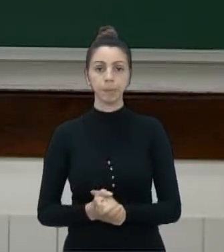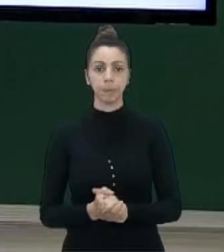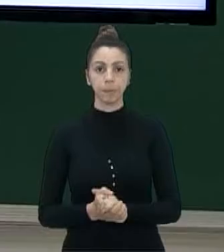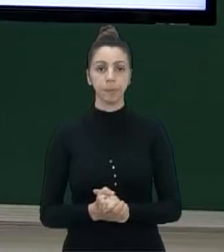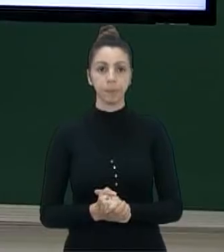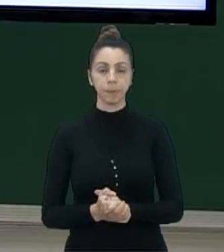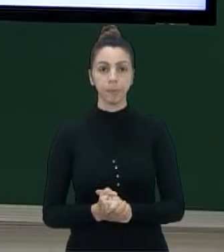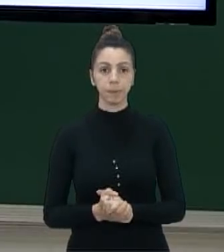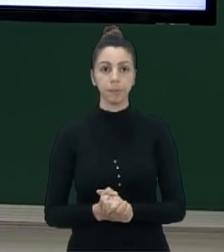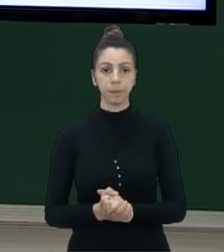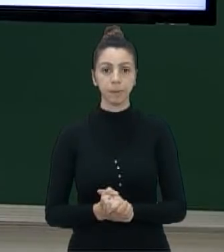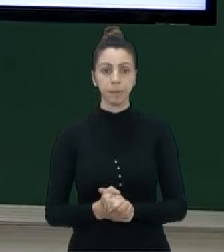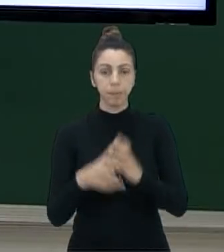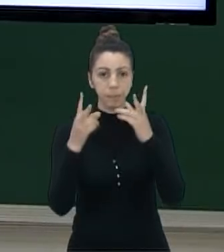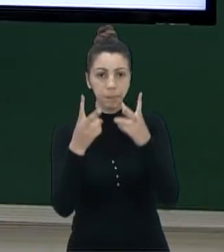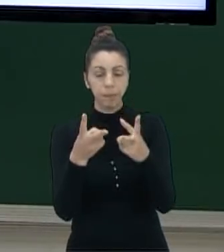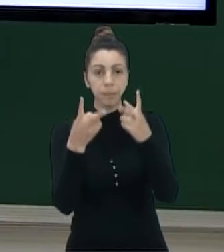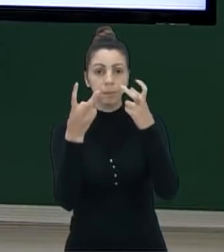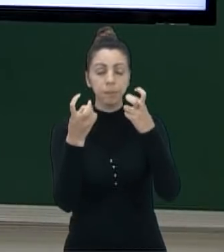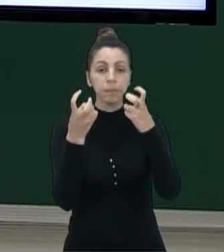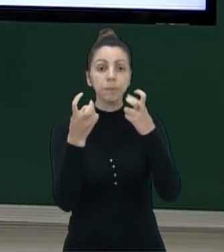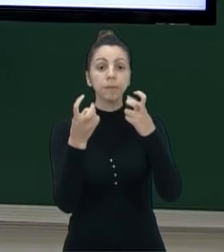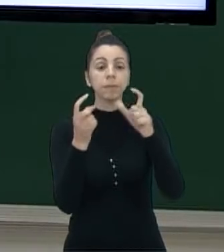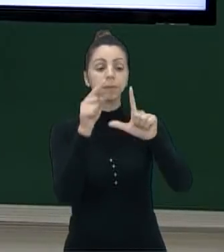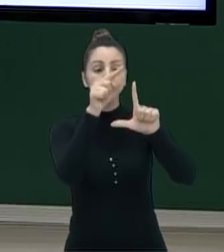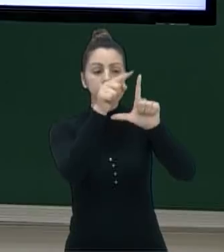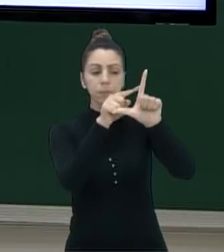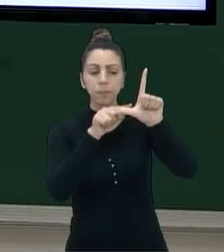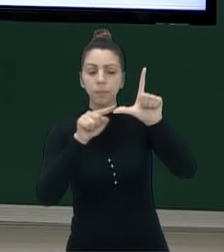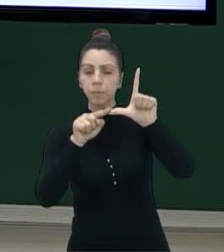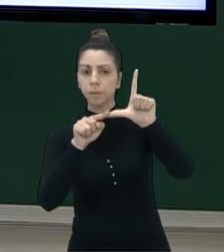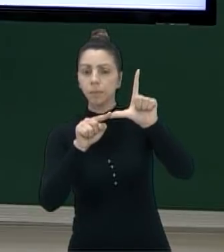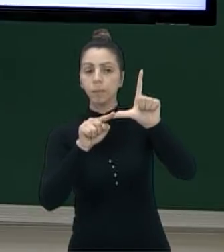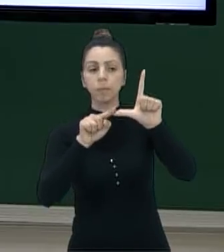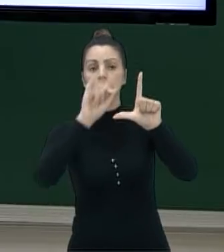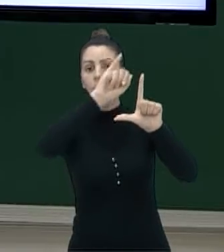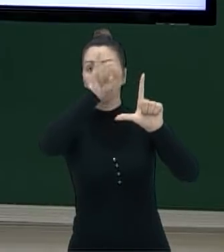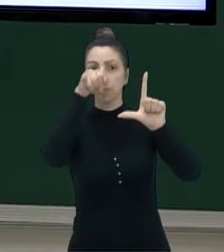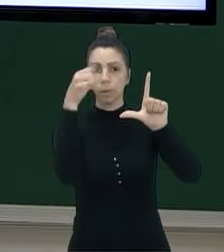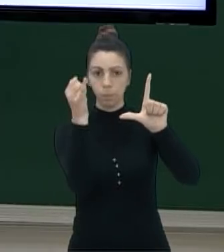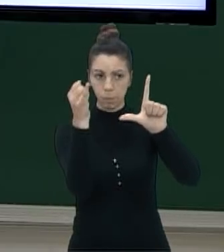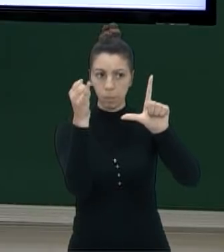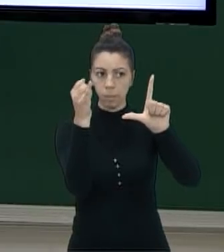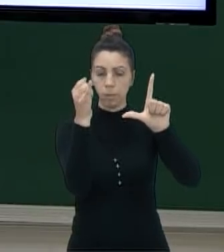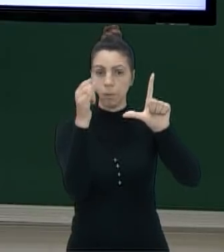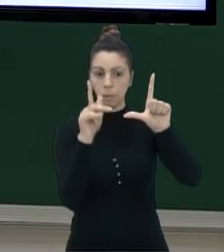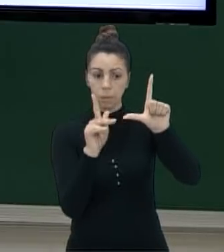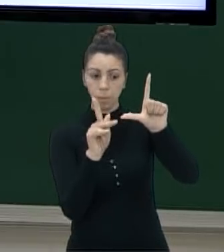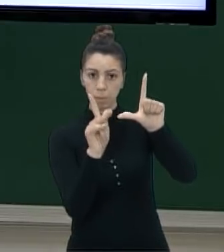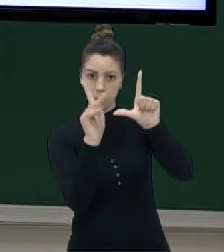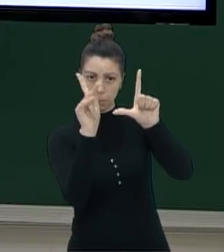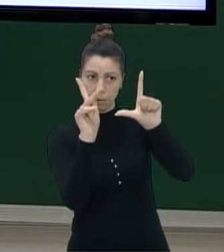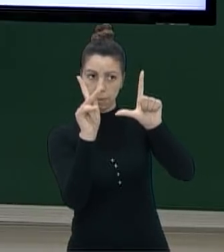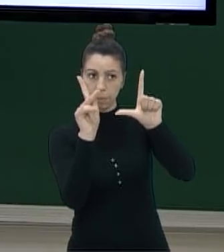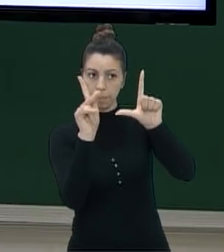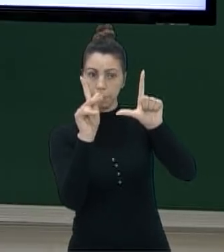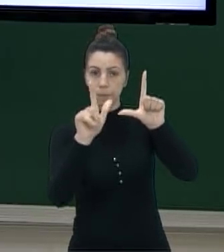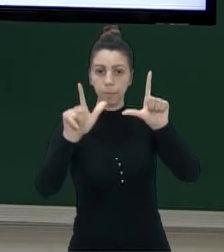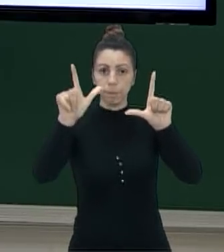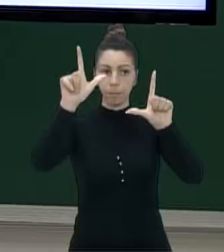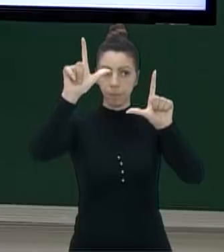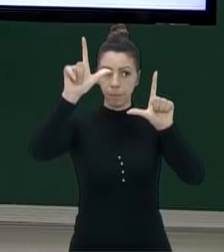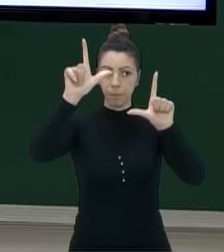Veja, observe os pontos J, K,